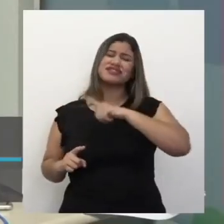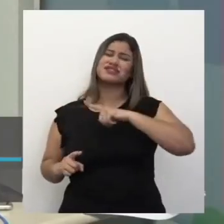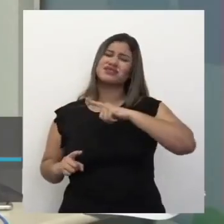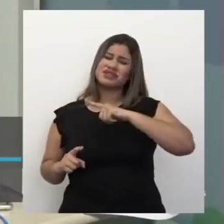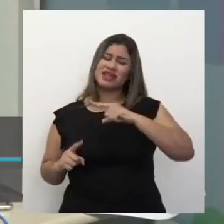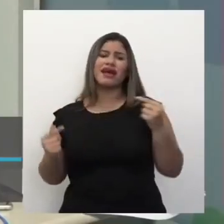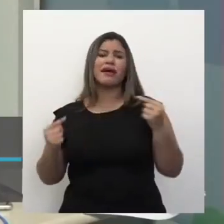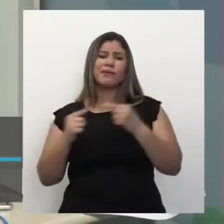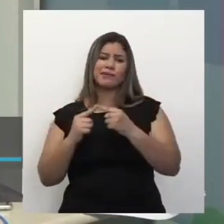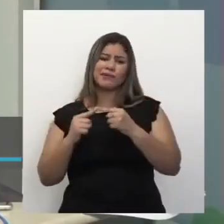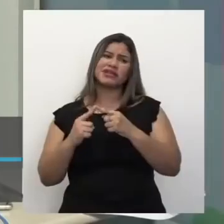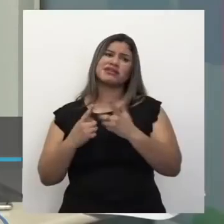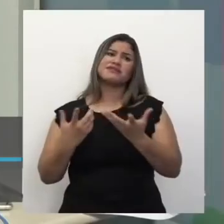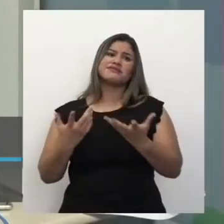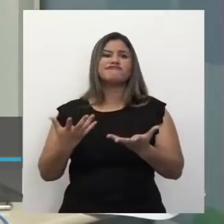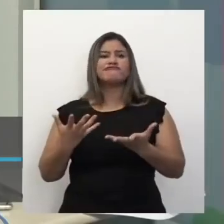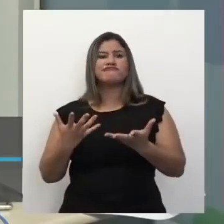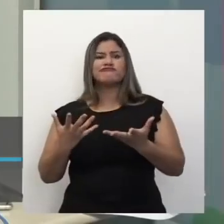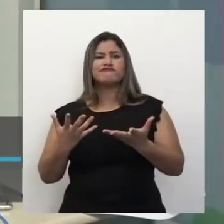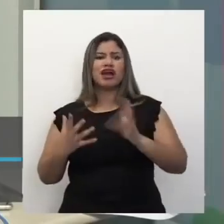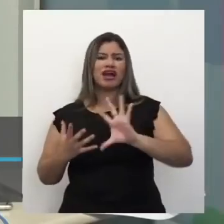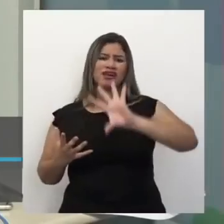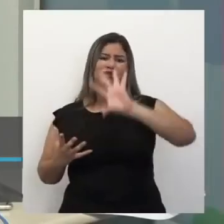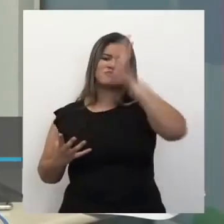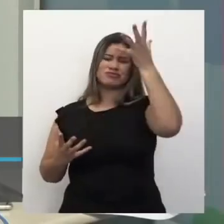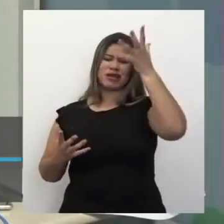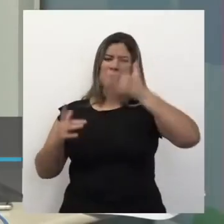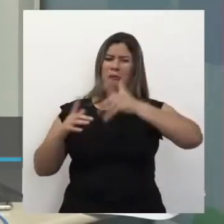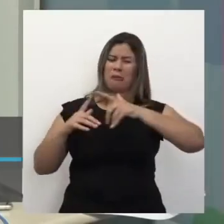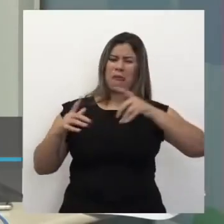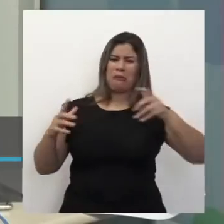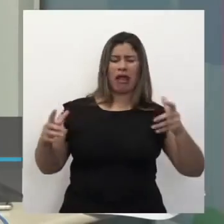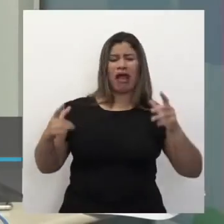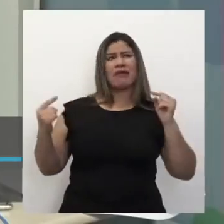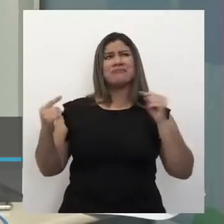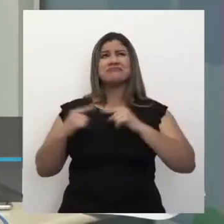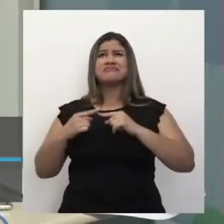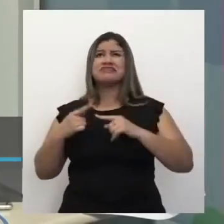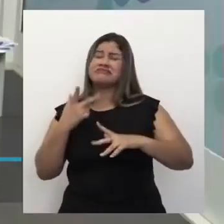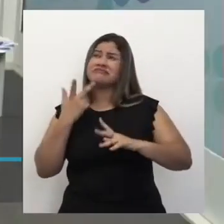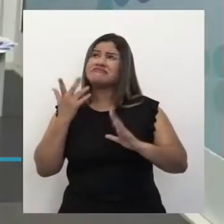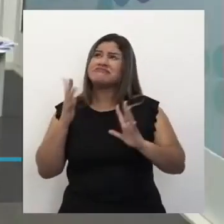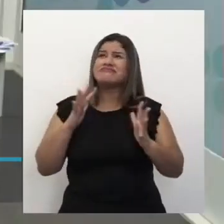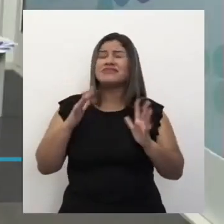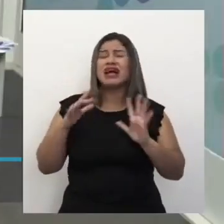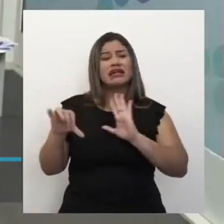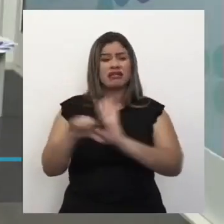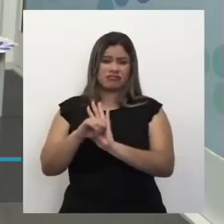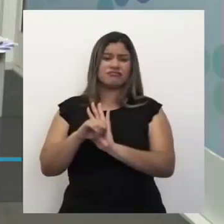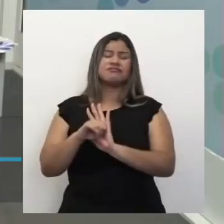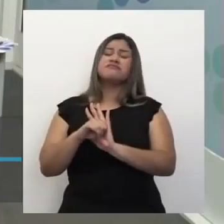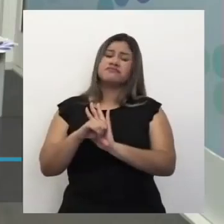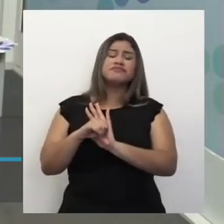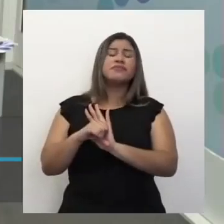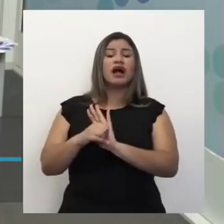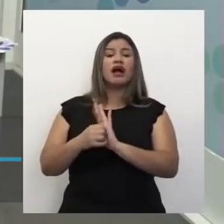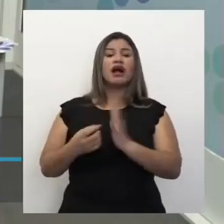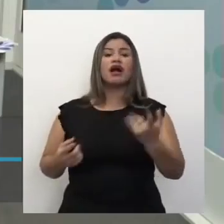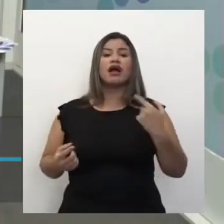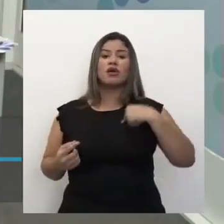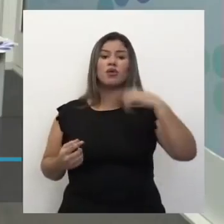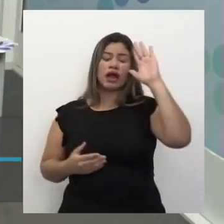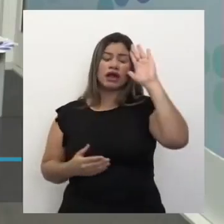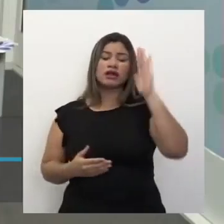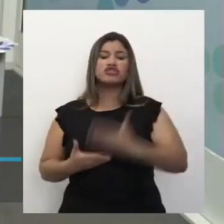né? Uma coisa absurdamente, eu diria até criminosa, né? Sim. Eu acredito que o que a gente